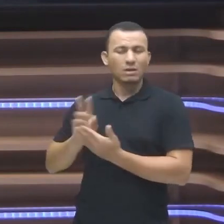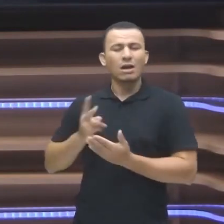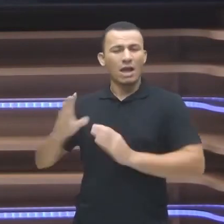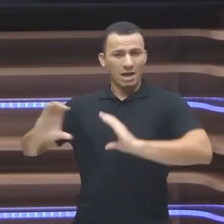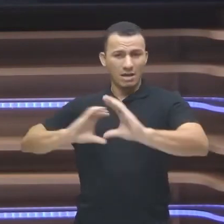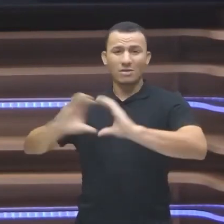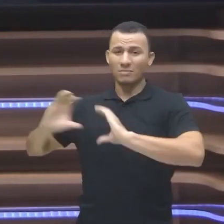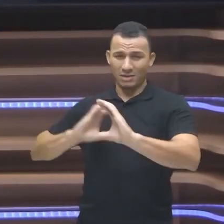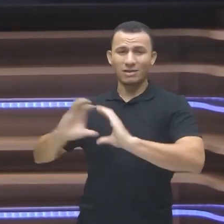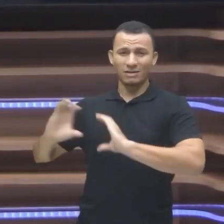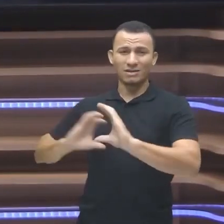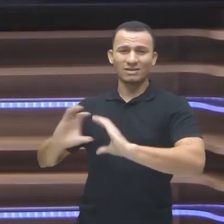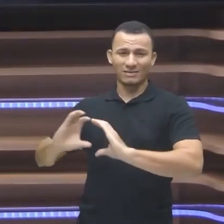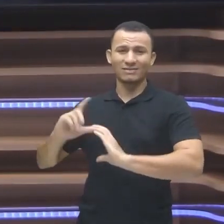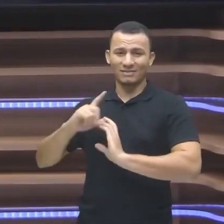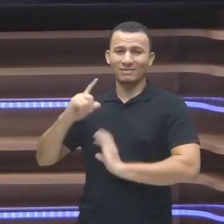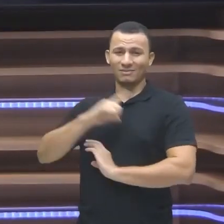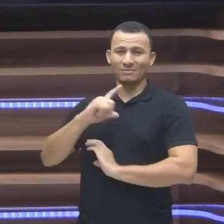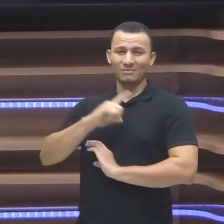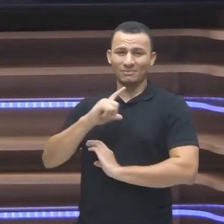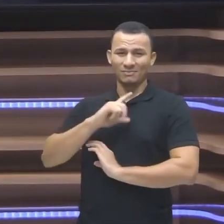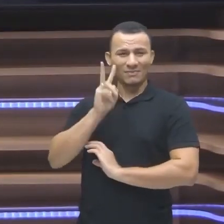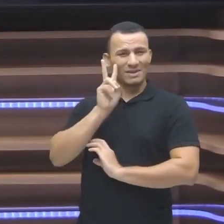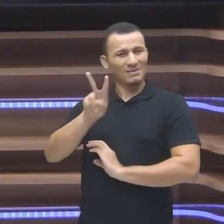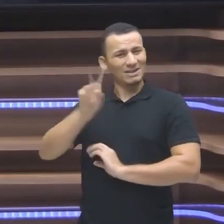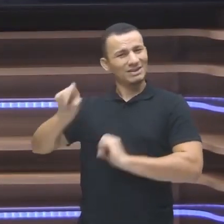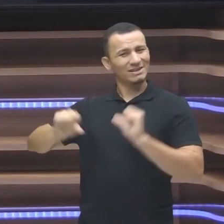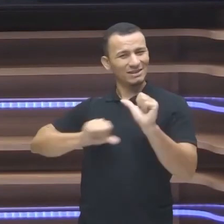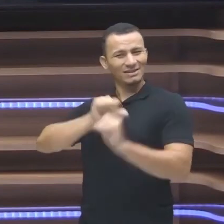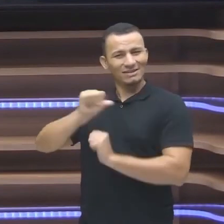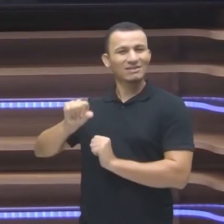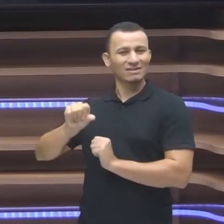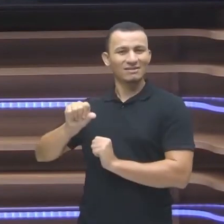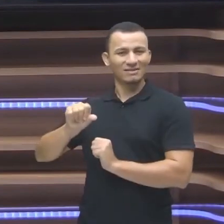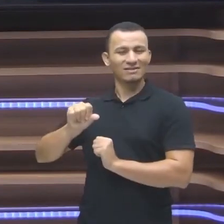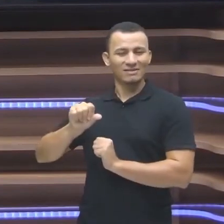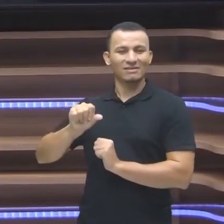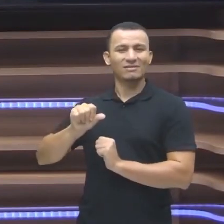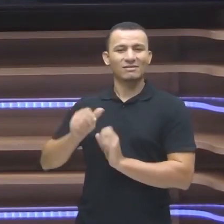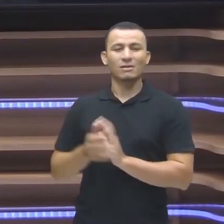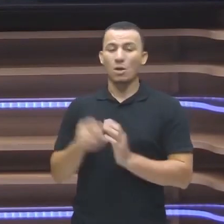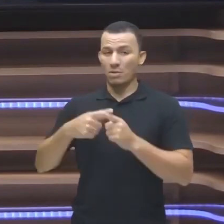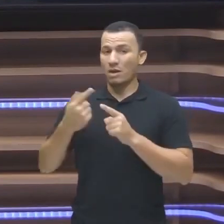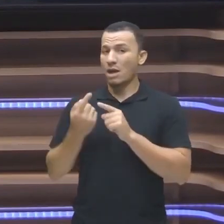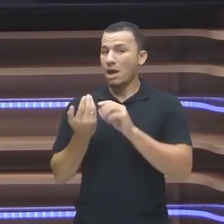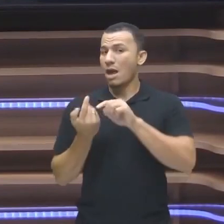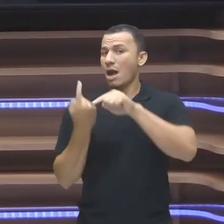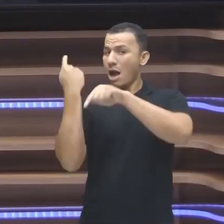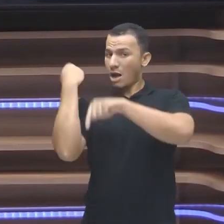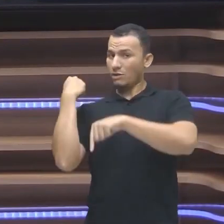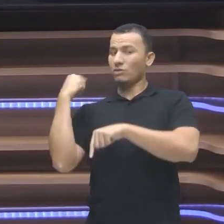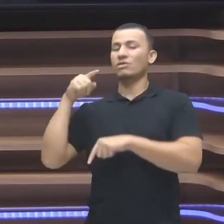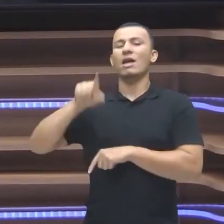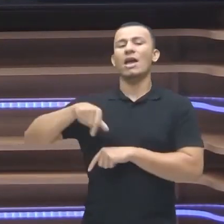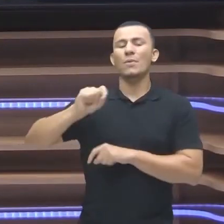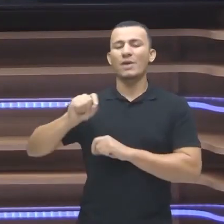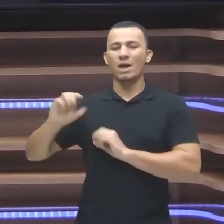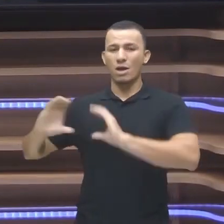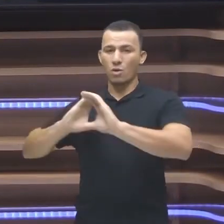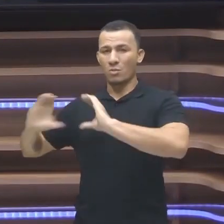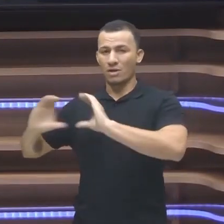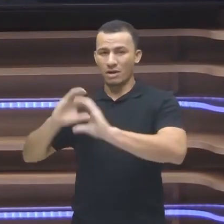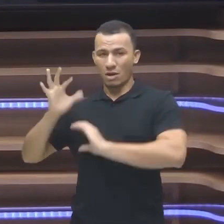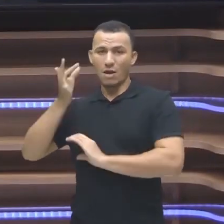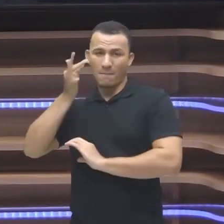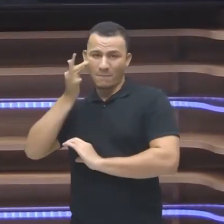Olha o processo de comunicação como mudou. Mudou no sentido de que antes nós tínhamos um processo de comunicação com